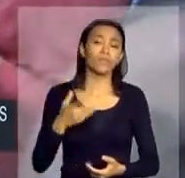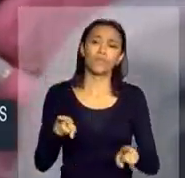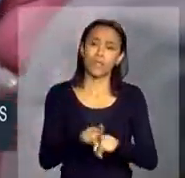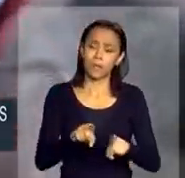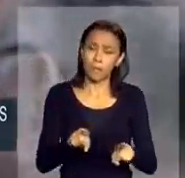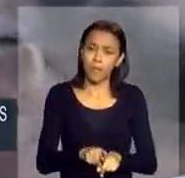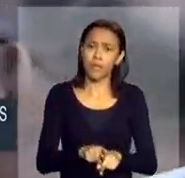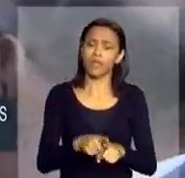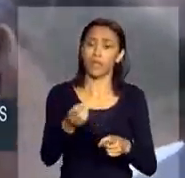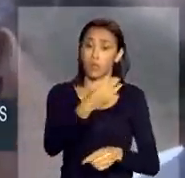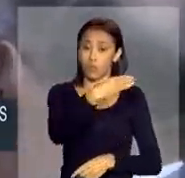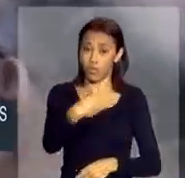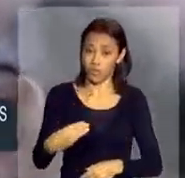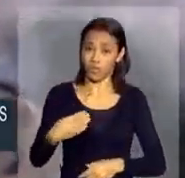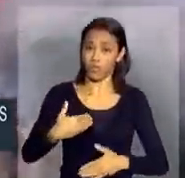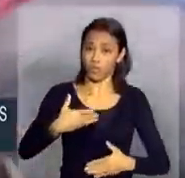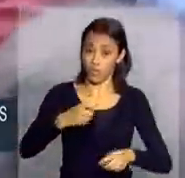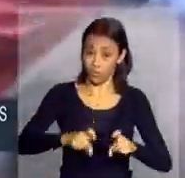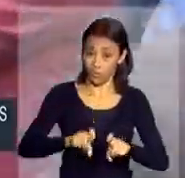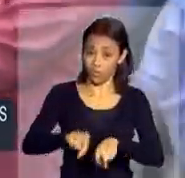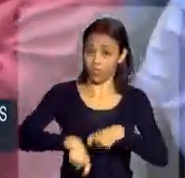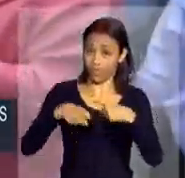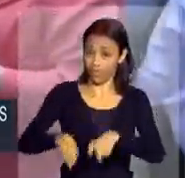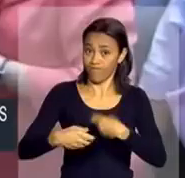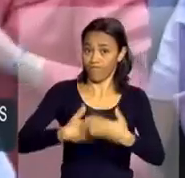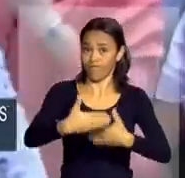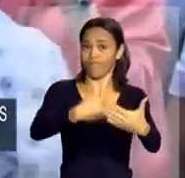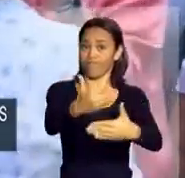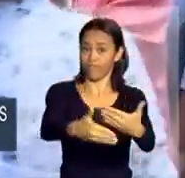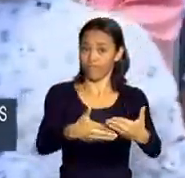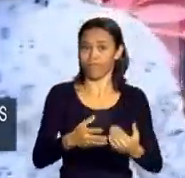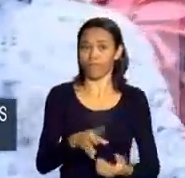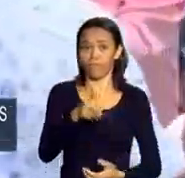do desenvolvimento agrário, Pep Vargas.